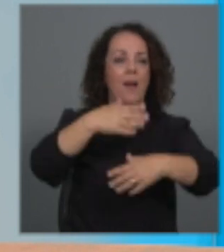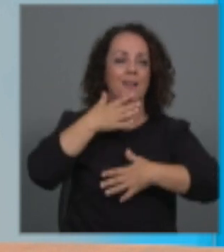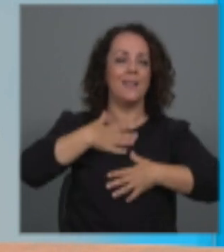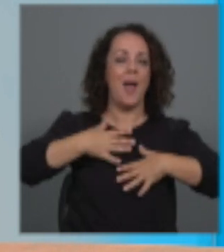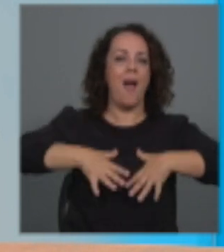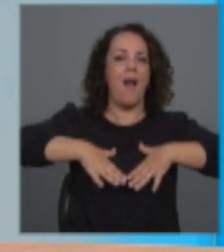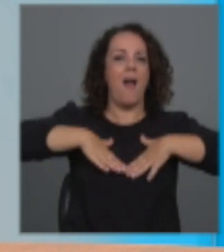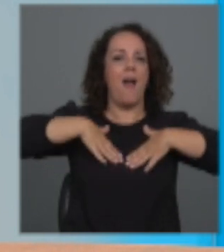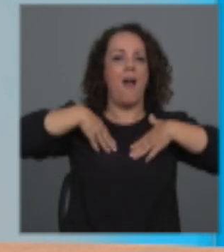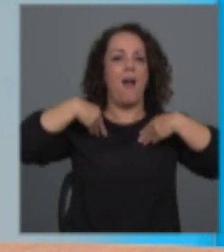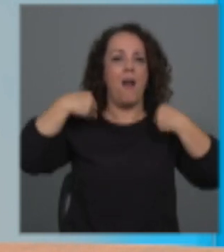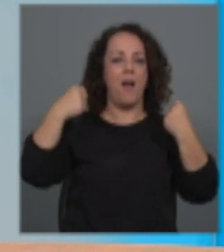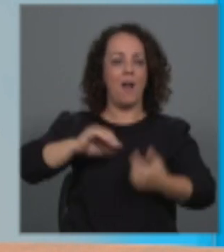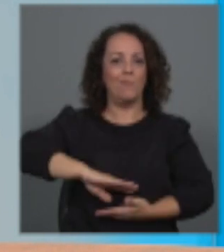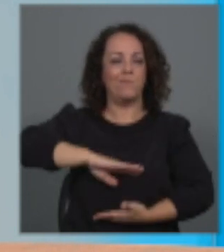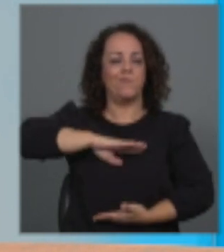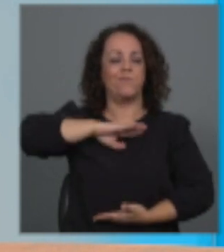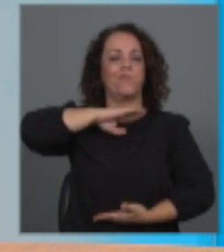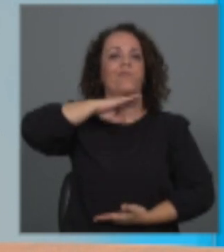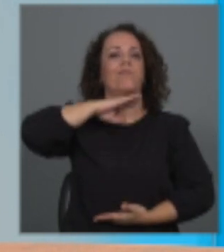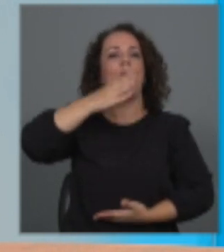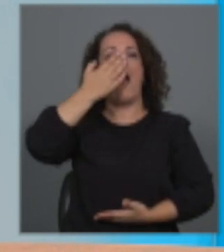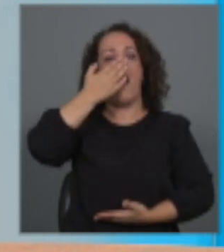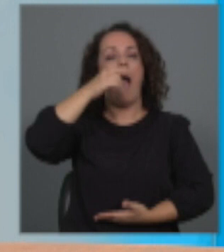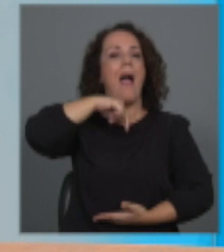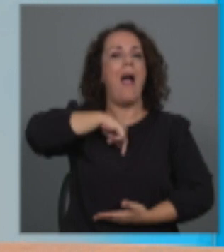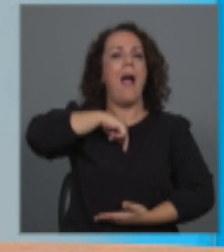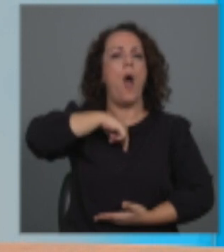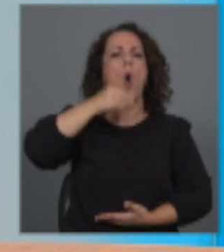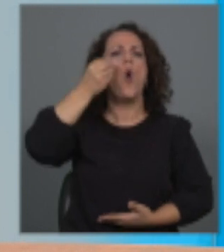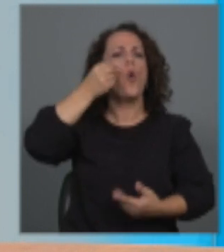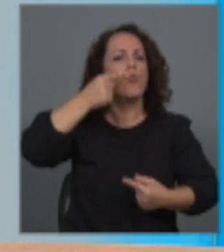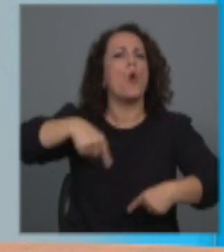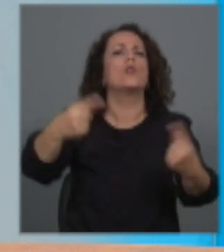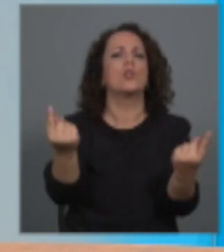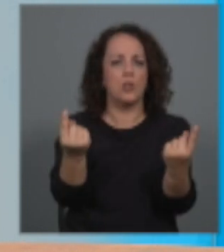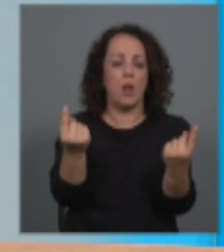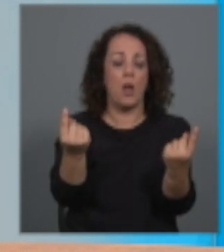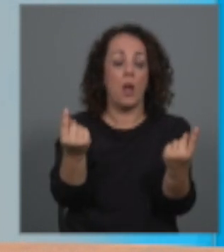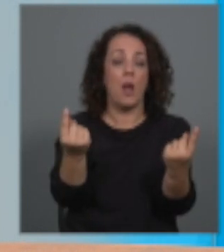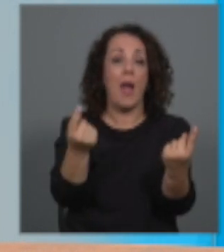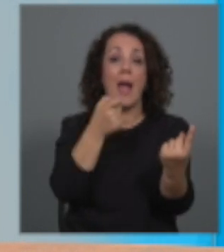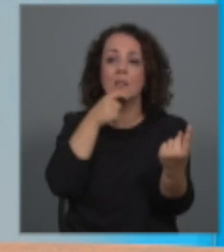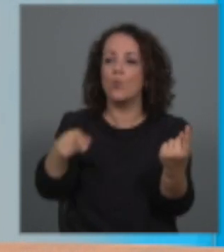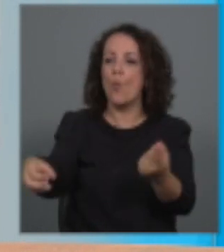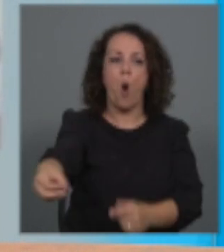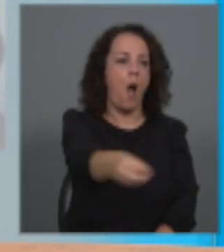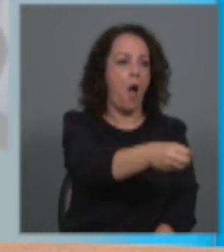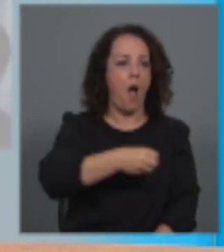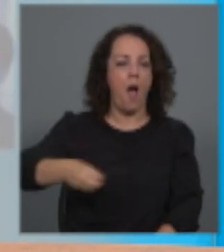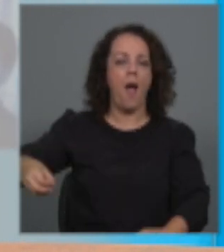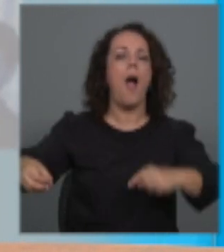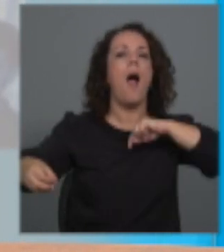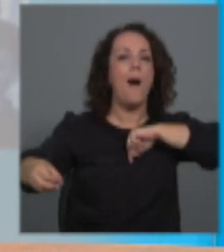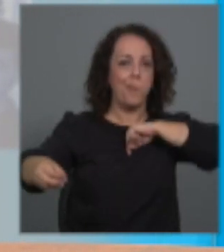presença que não tem outra forma de manifestar-se senão pela ausência. A ausência